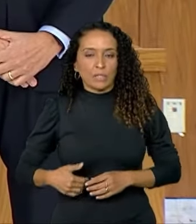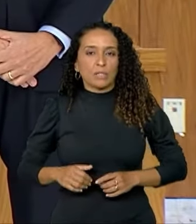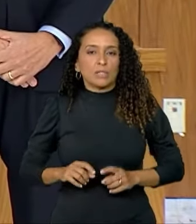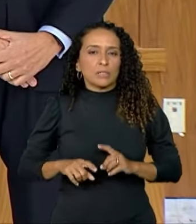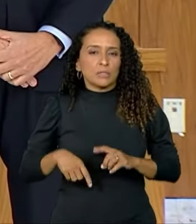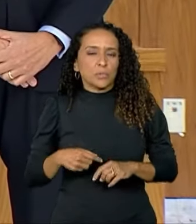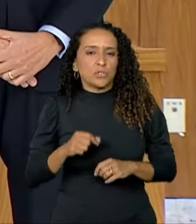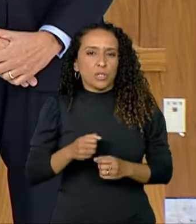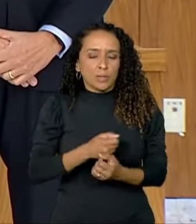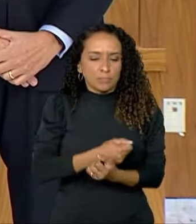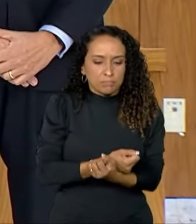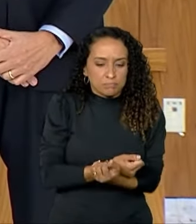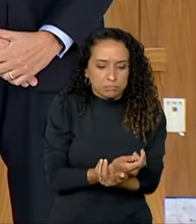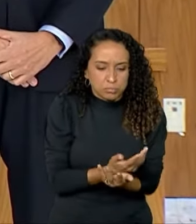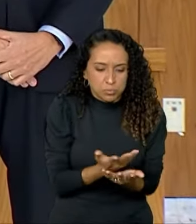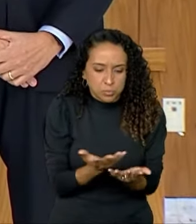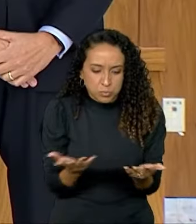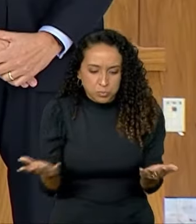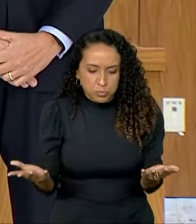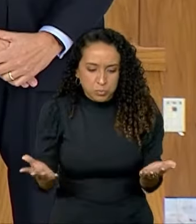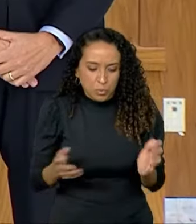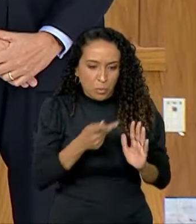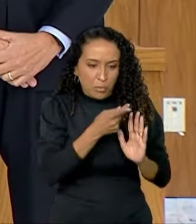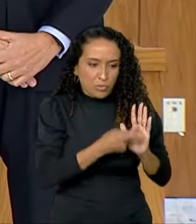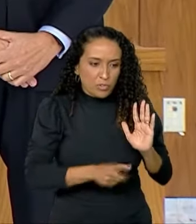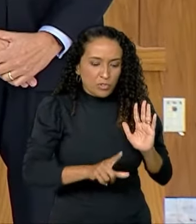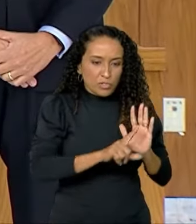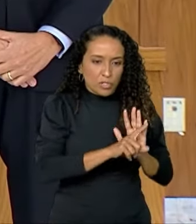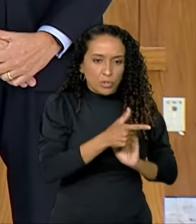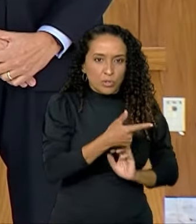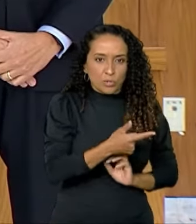se debruçar sobre o projeto de lei